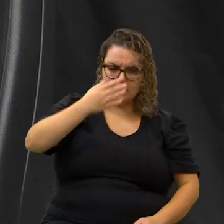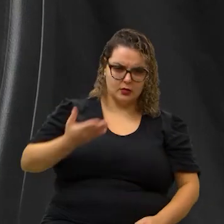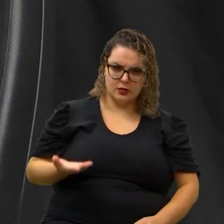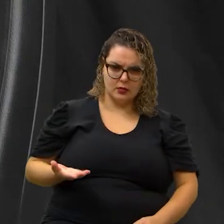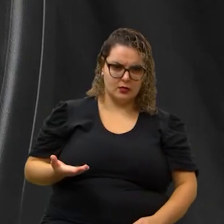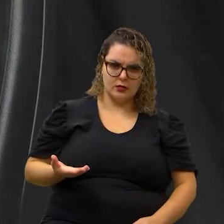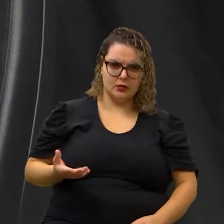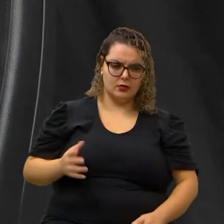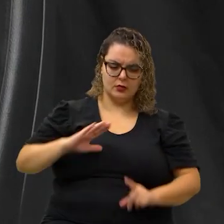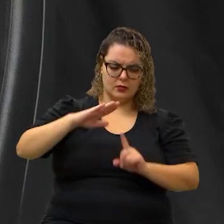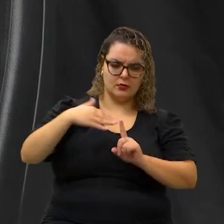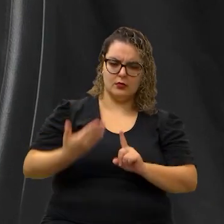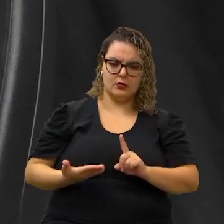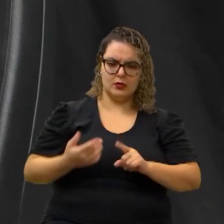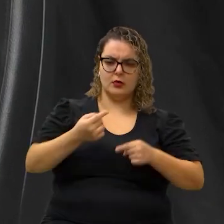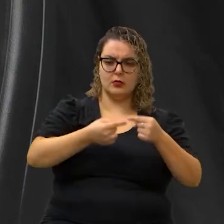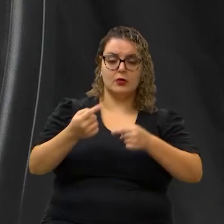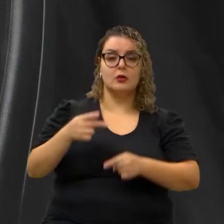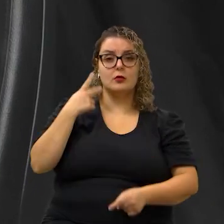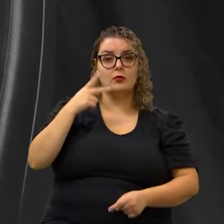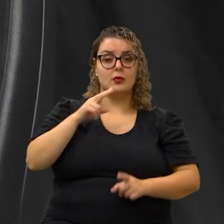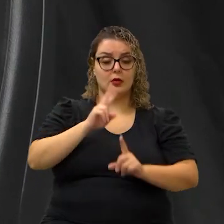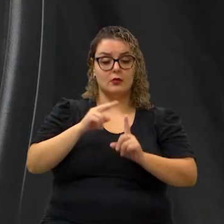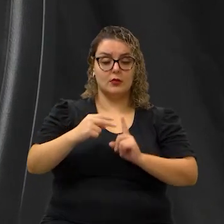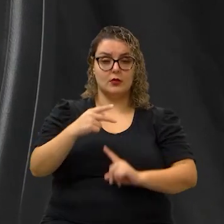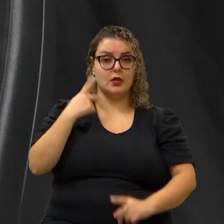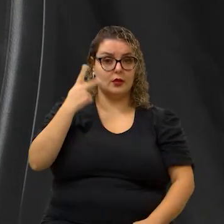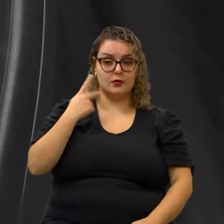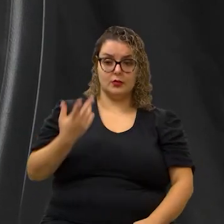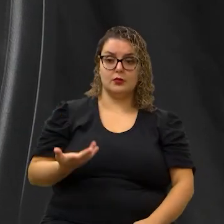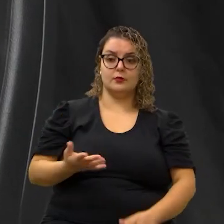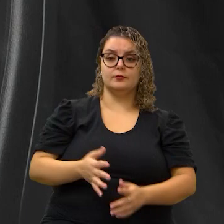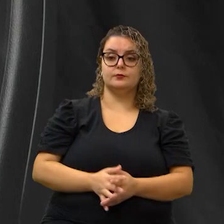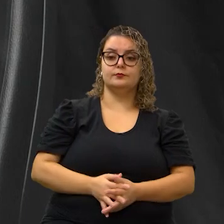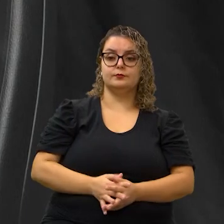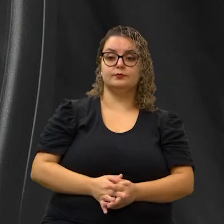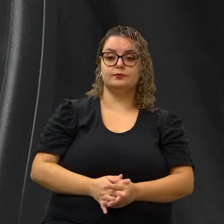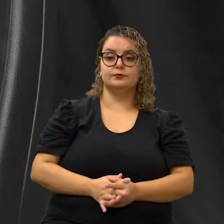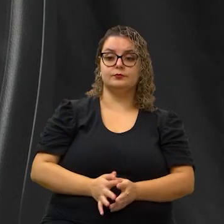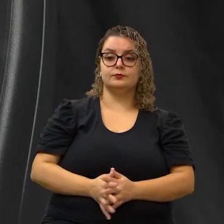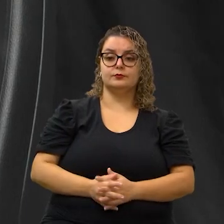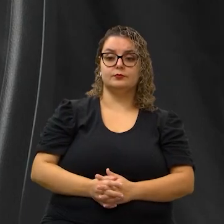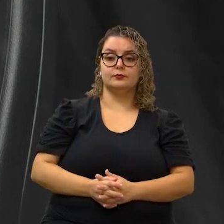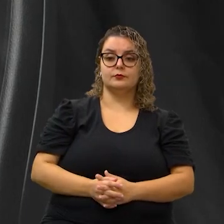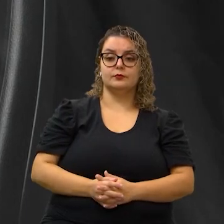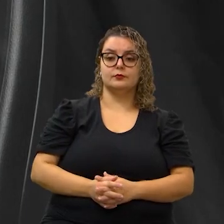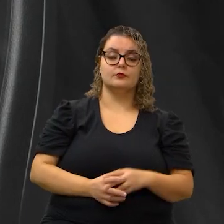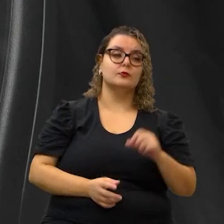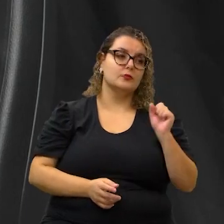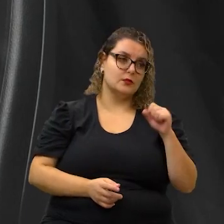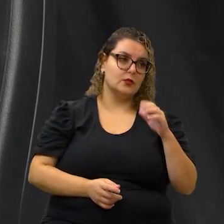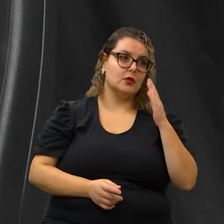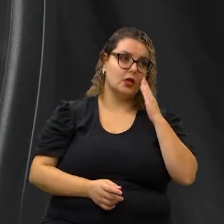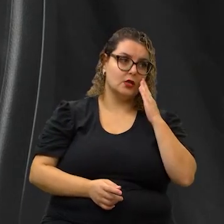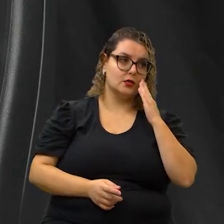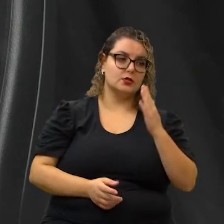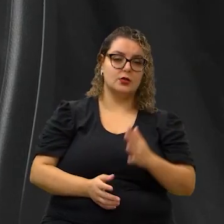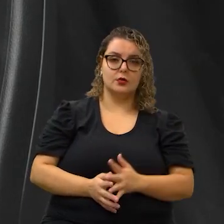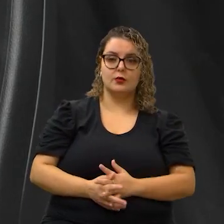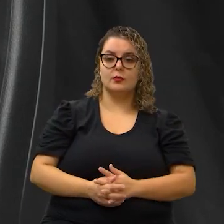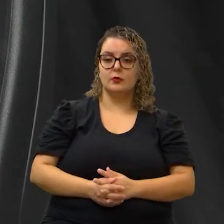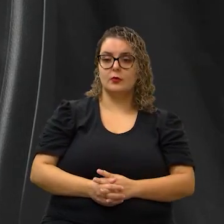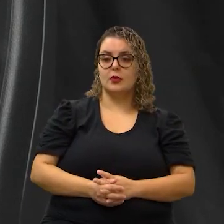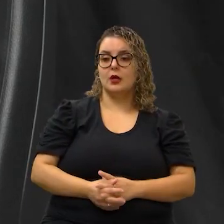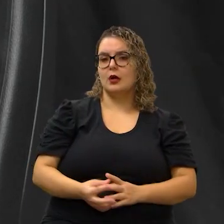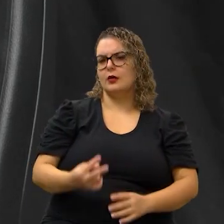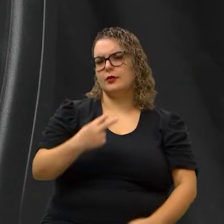merece uma homenagem e é um debate político, é uma visão política que eu tenho sobre ele, né? Agora, isso não pode